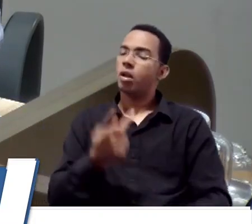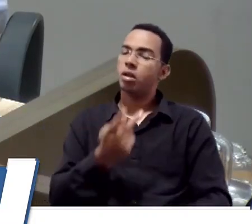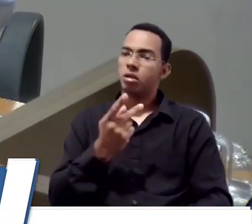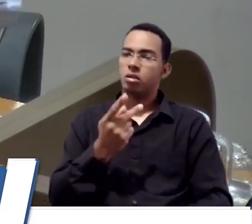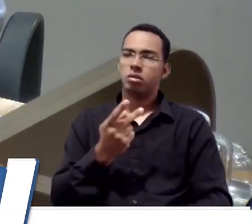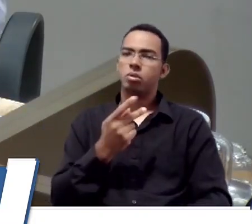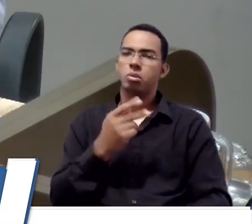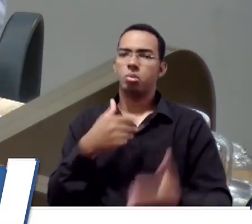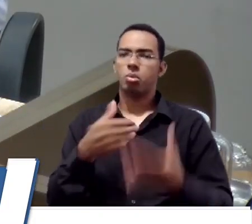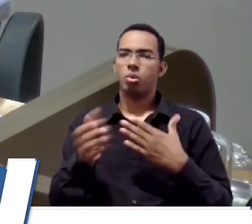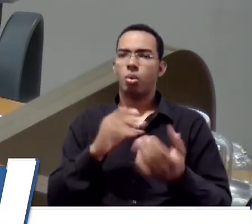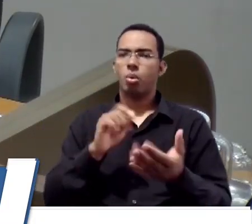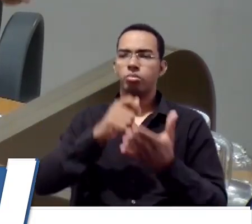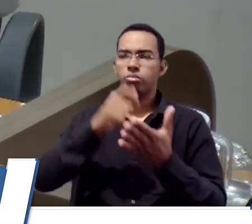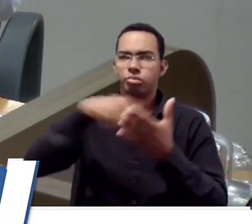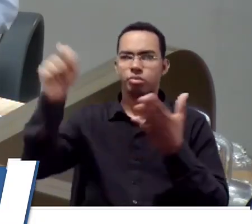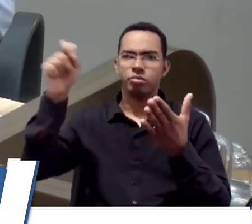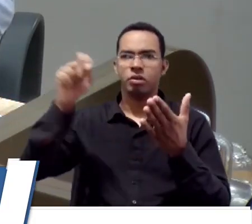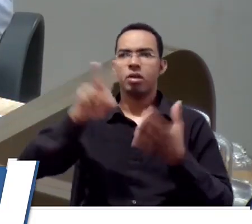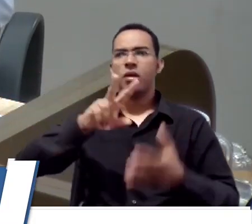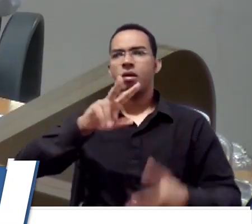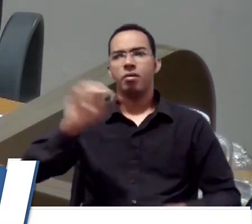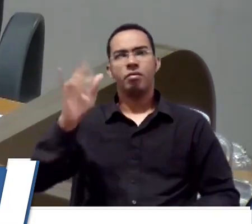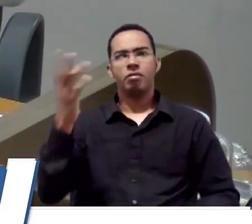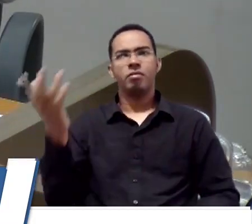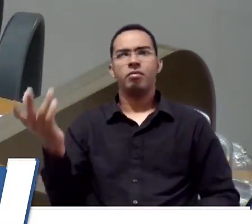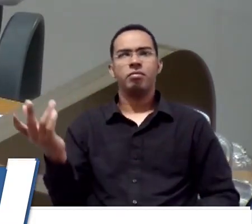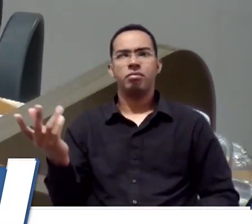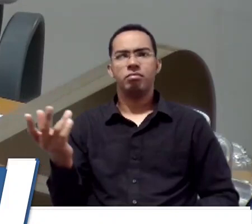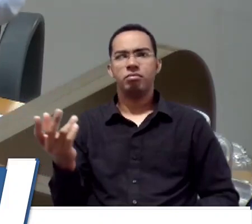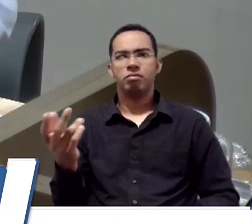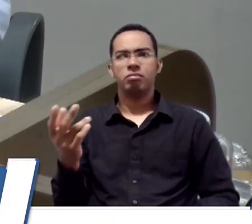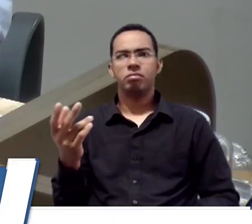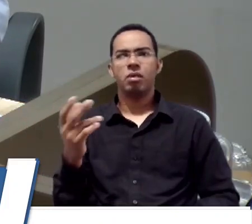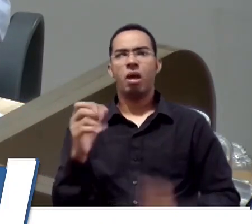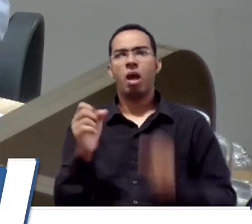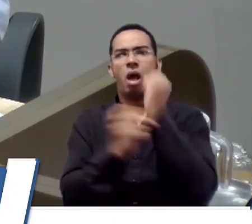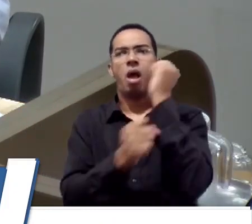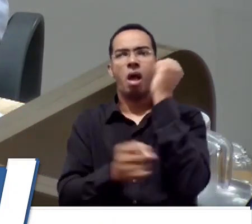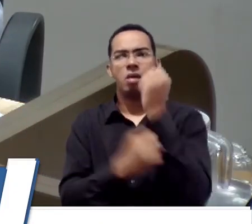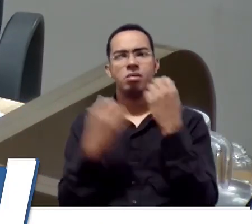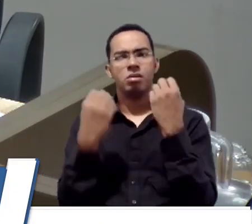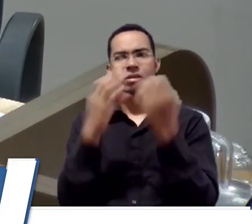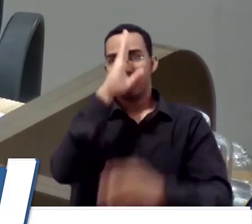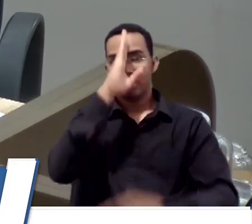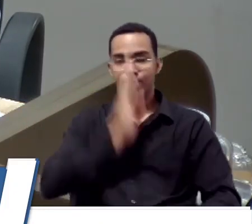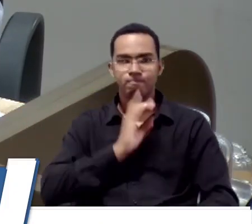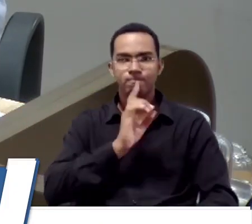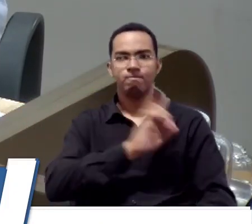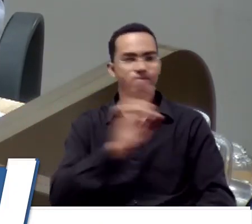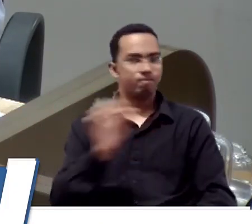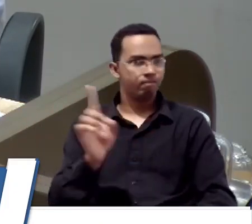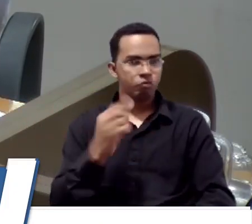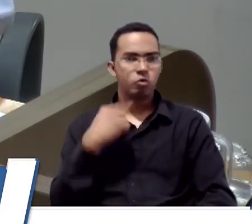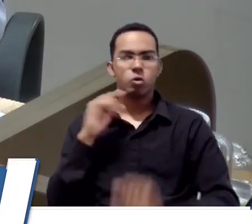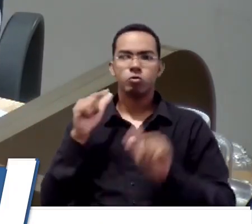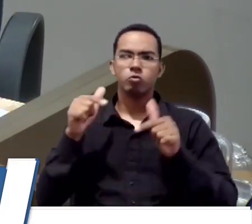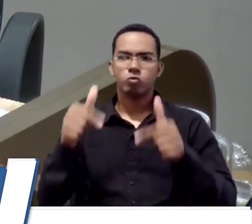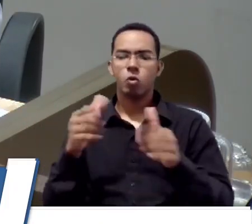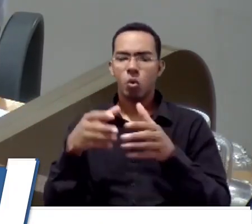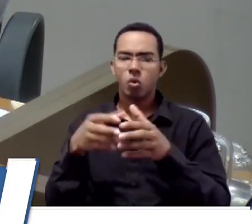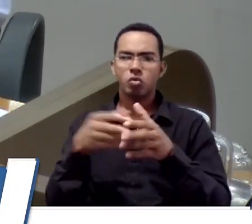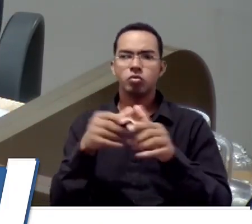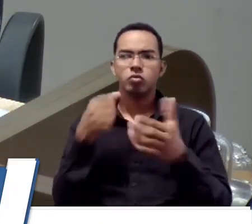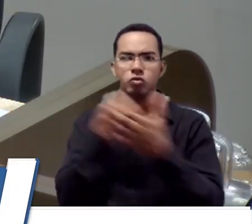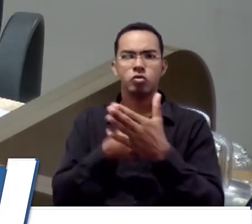qualquer uma canetada que vai, que a Sabesp vai assim de graça. Não vai, né? Porque nós temos uma frente parlamentar que vamos batalhar